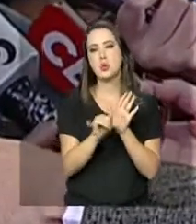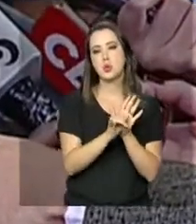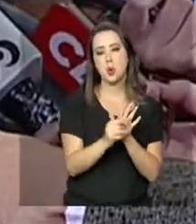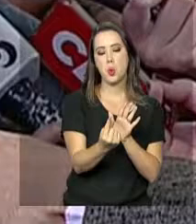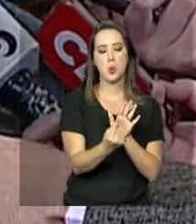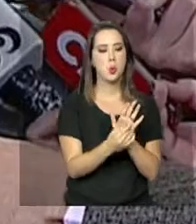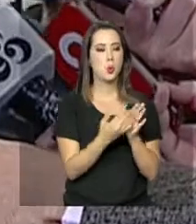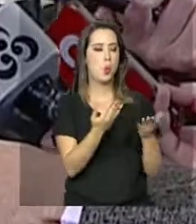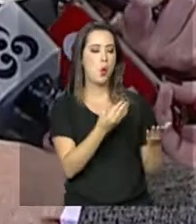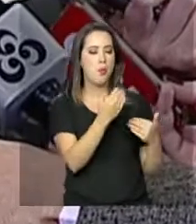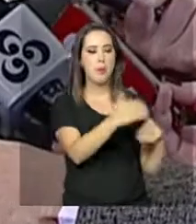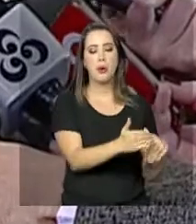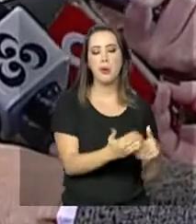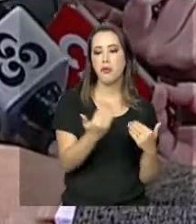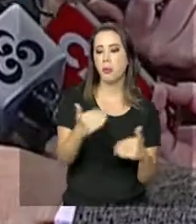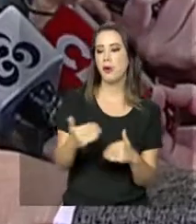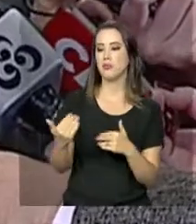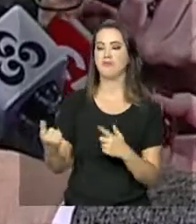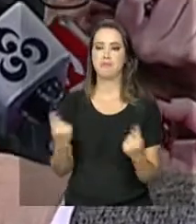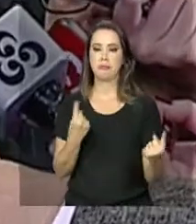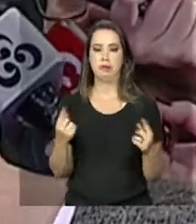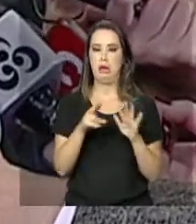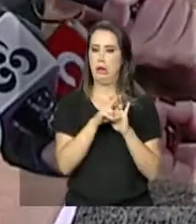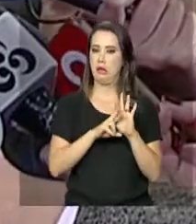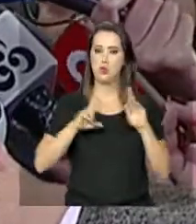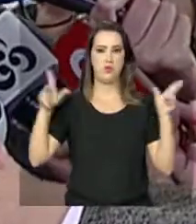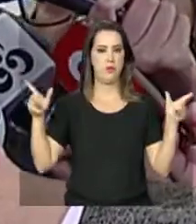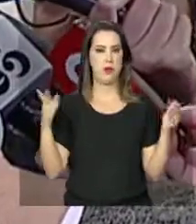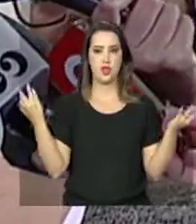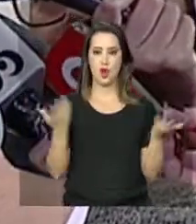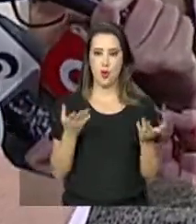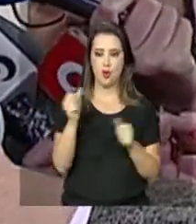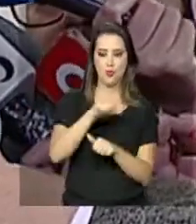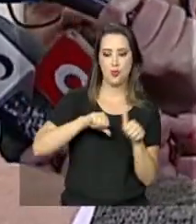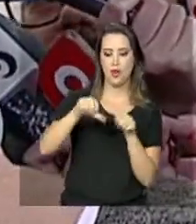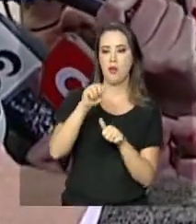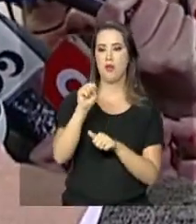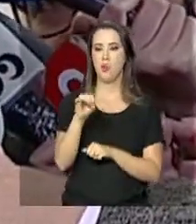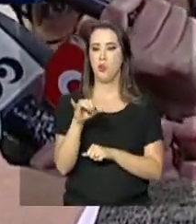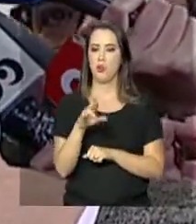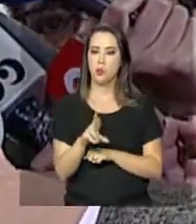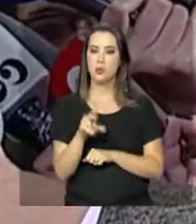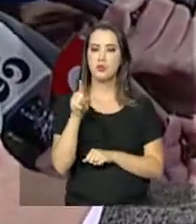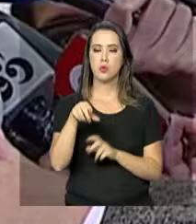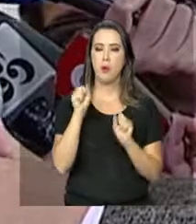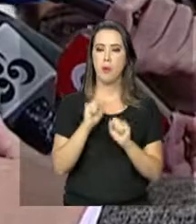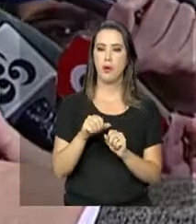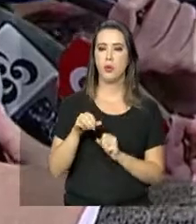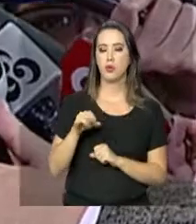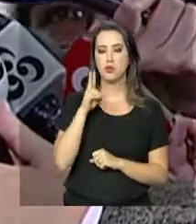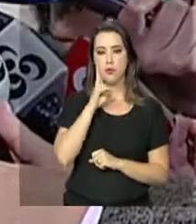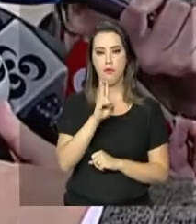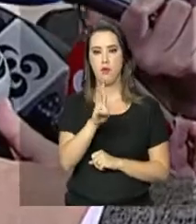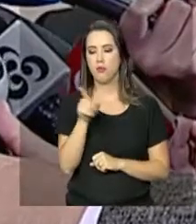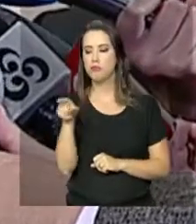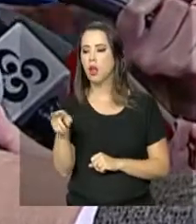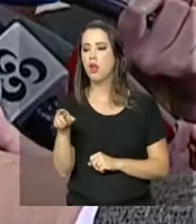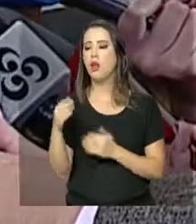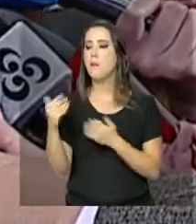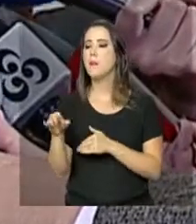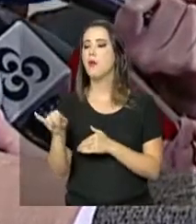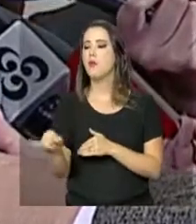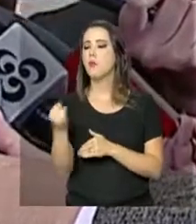cada uma das regras em cada um dos lugares o sisu hoje é uma grande ferramenta para que o estudante que fez o enem